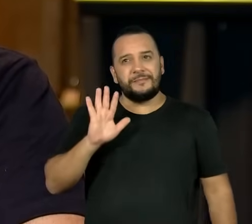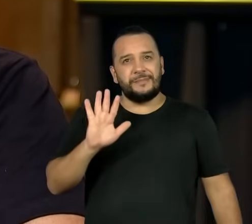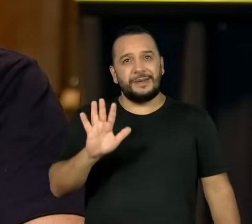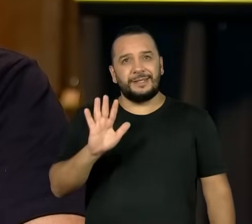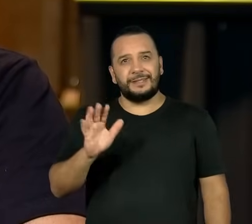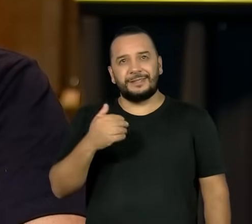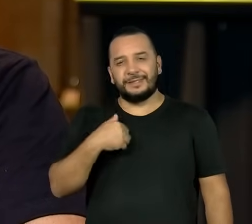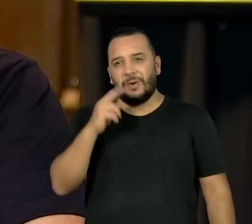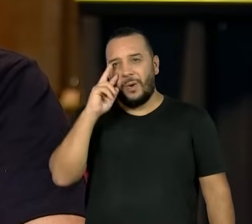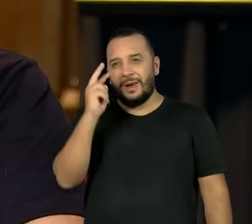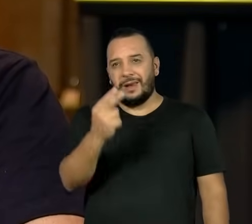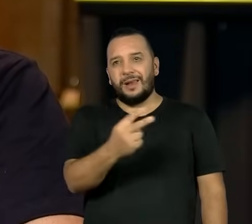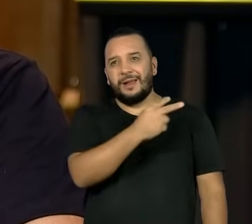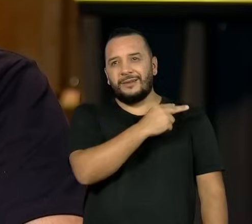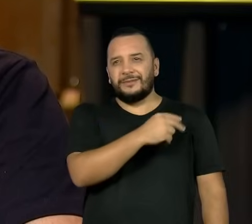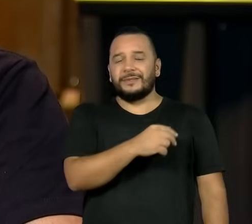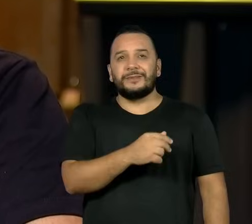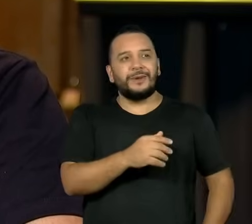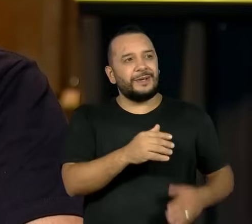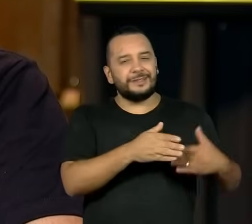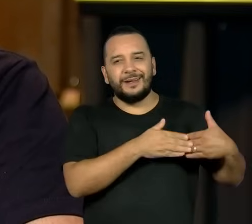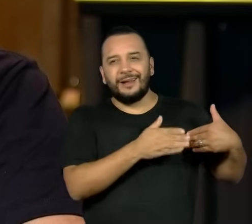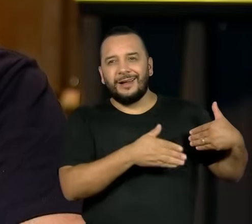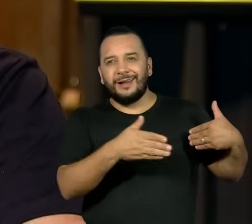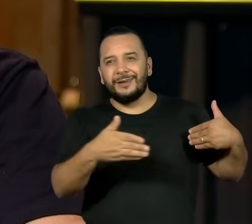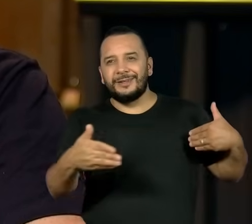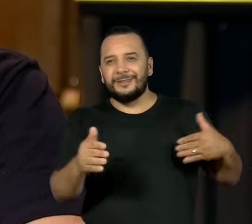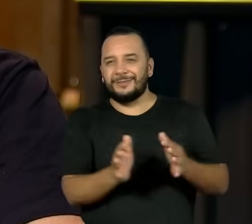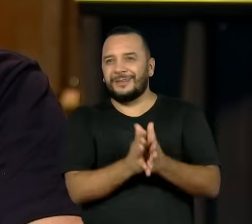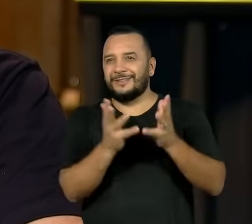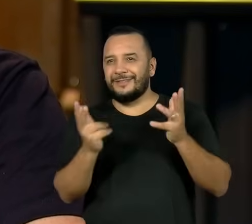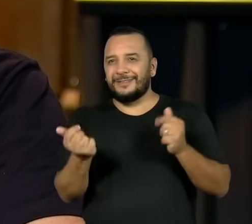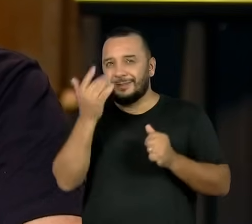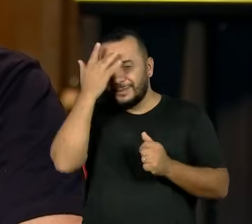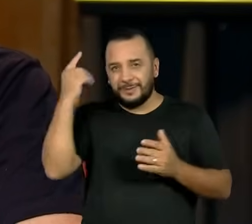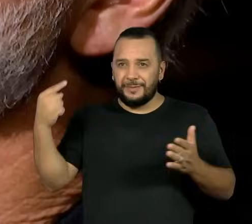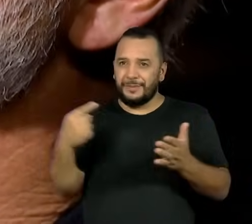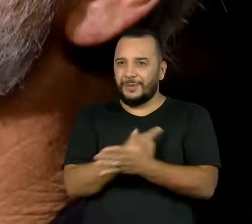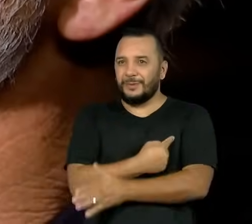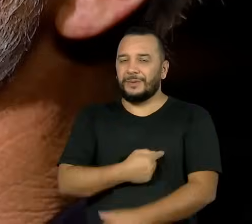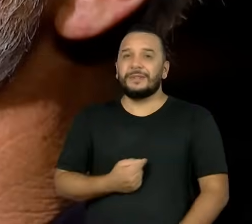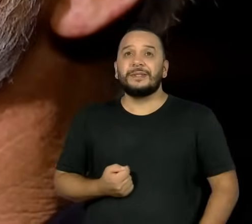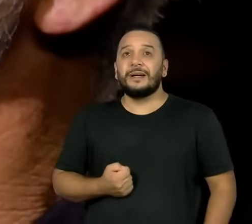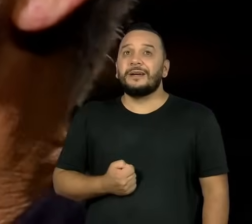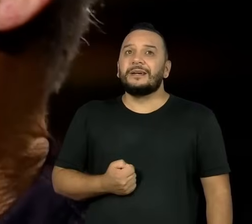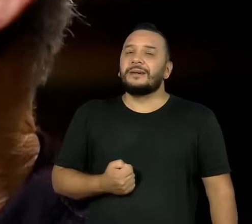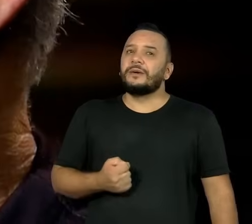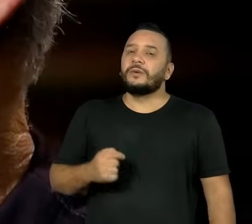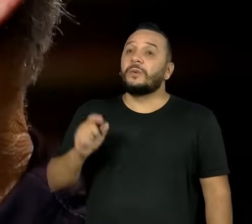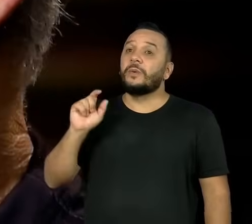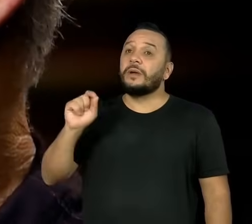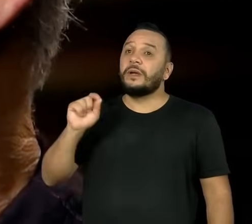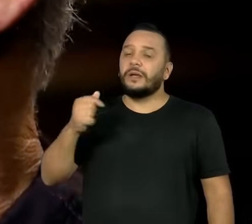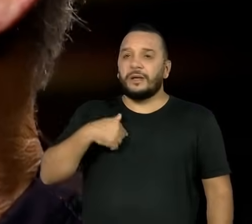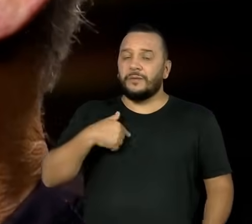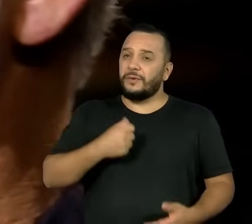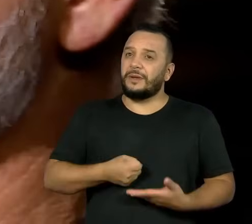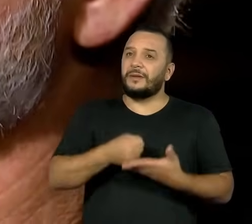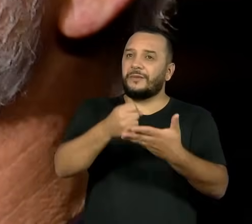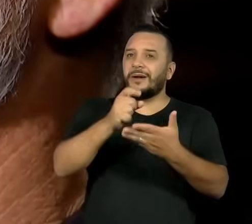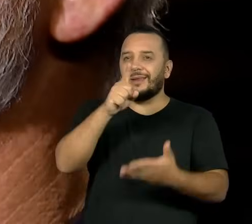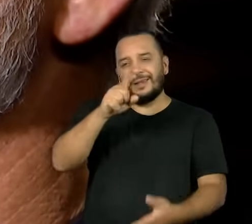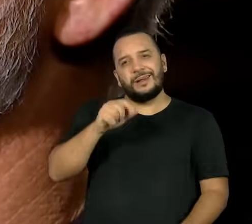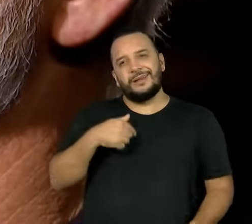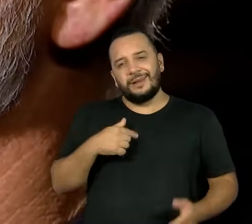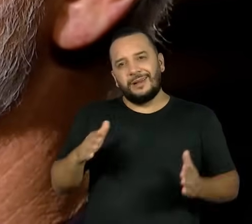quando eu olhava para trás, eu falava, nossa, que caminho maravilhoso. Quando as pessoas me perguntam, o que eu devo levar para o caminho de Santiago